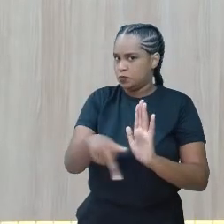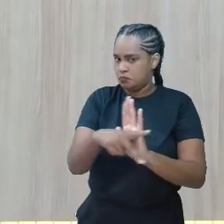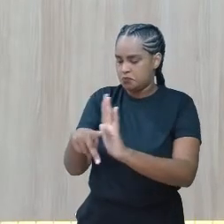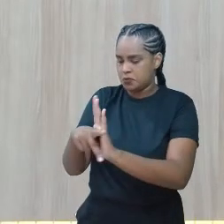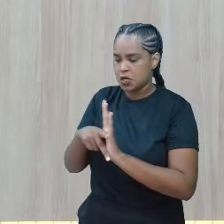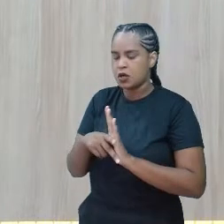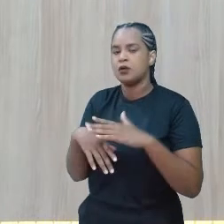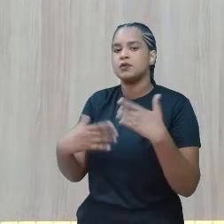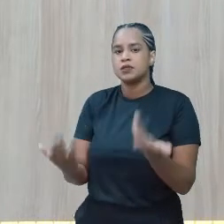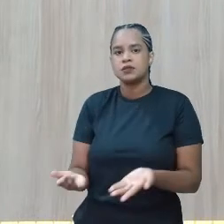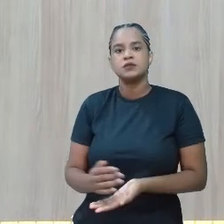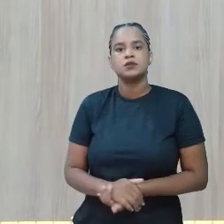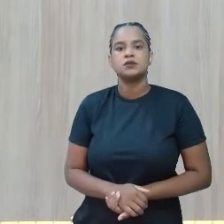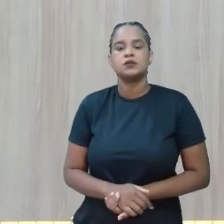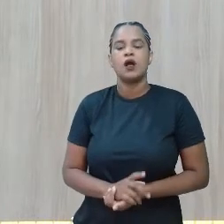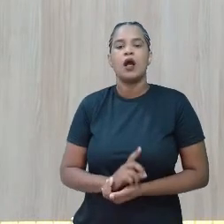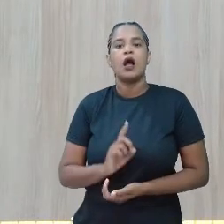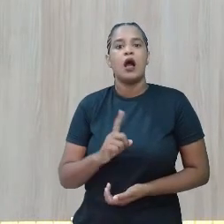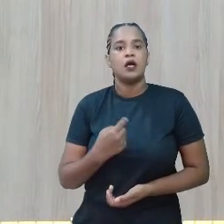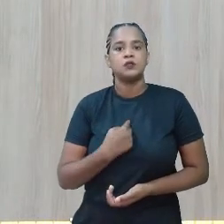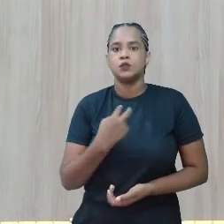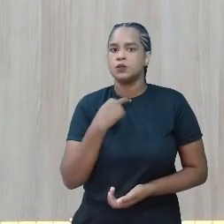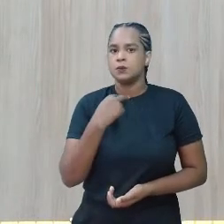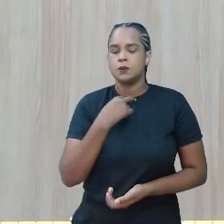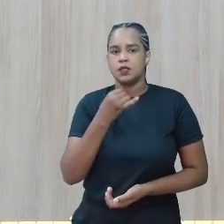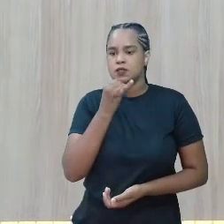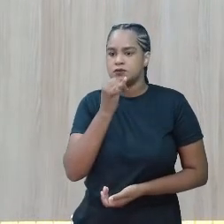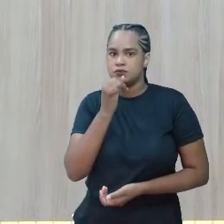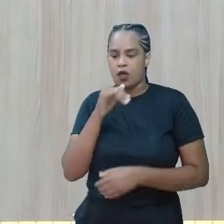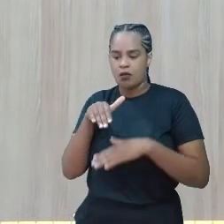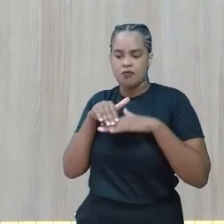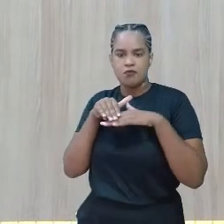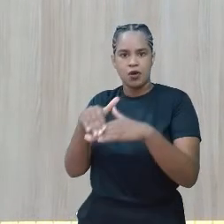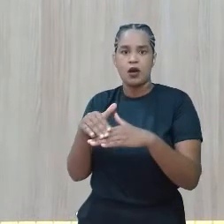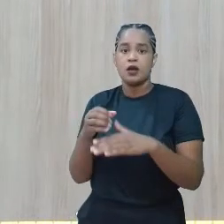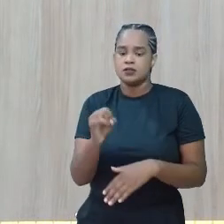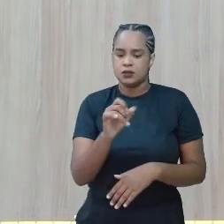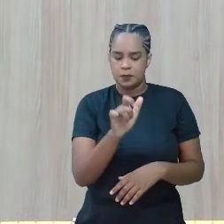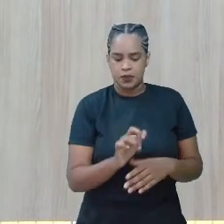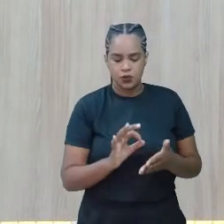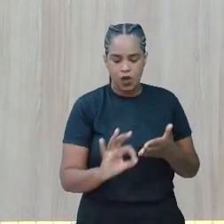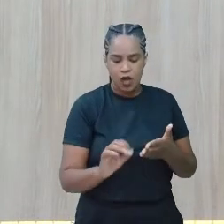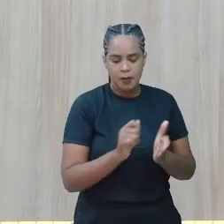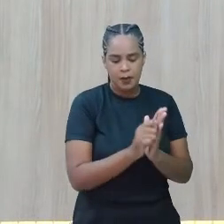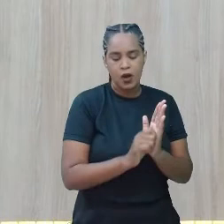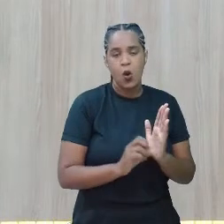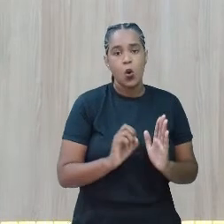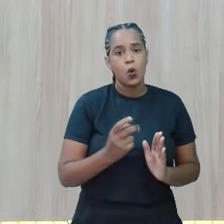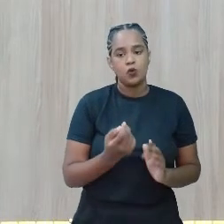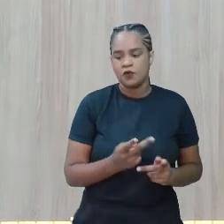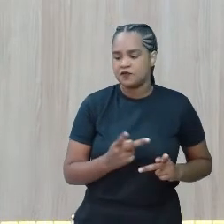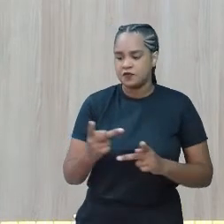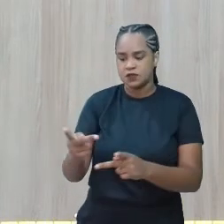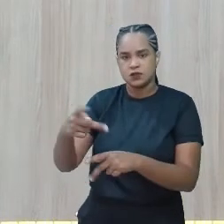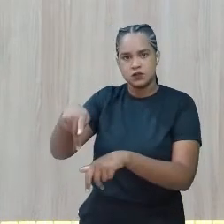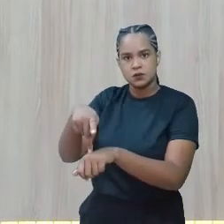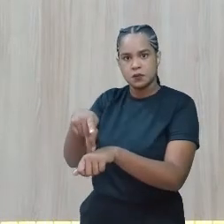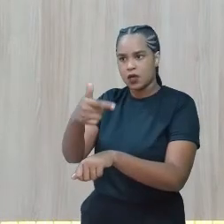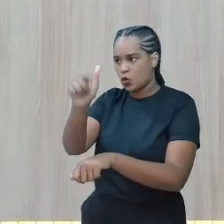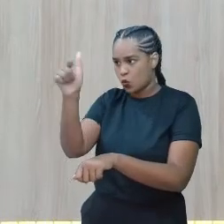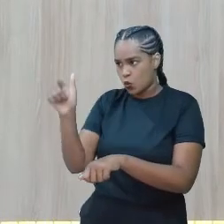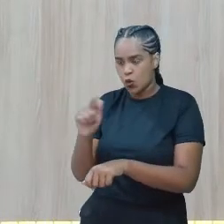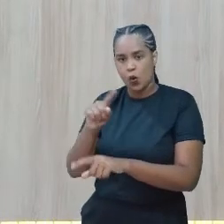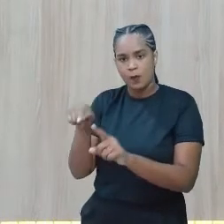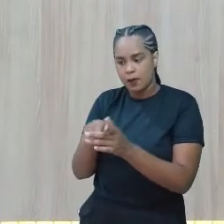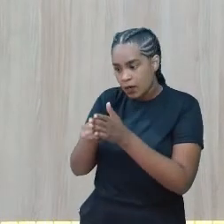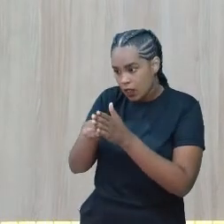cultura e nós não podemos, não é? Quem escreve, quem visita os diferentes países para